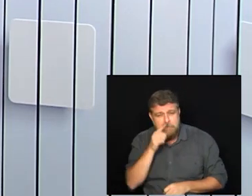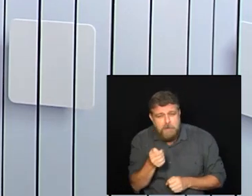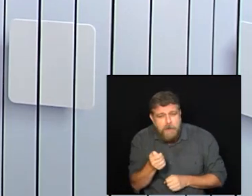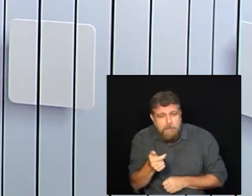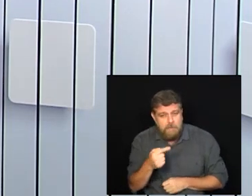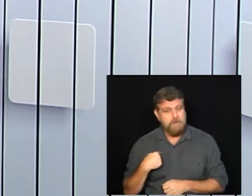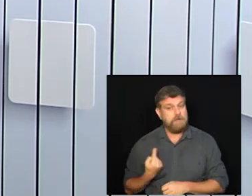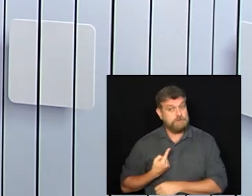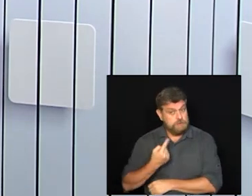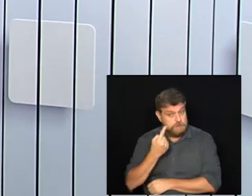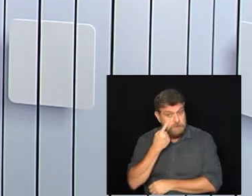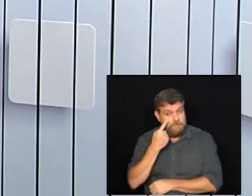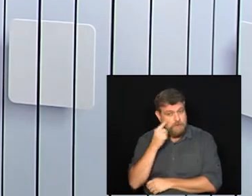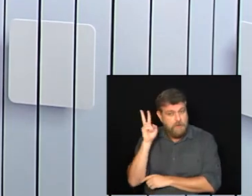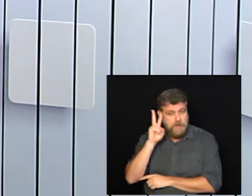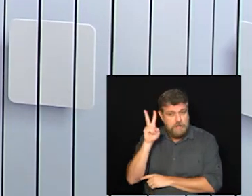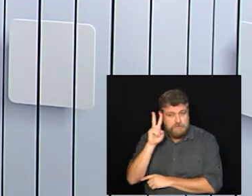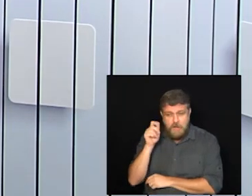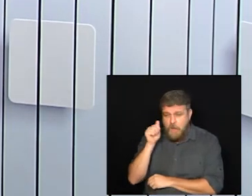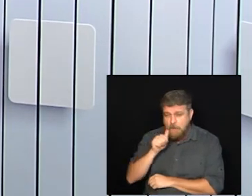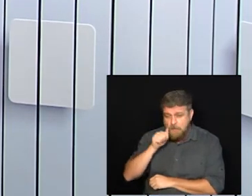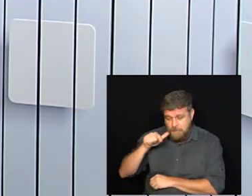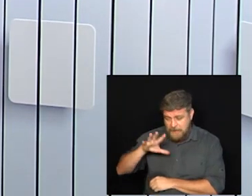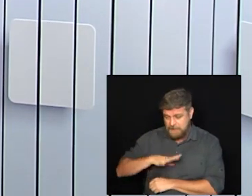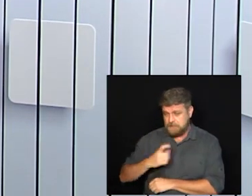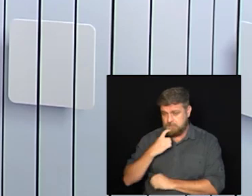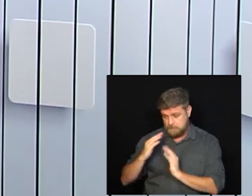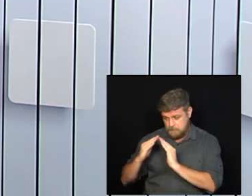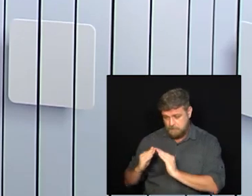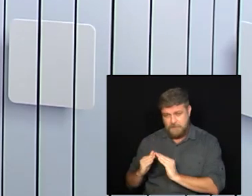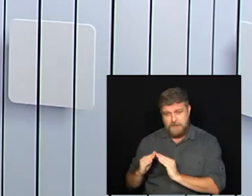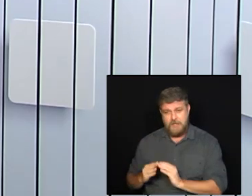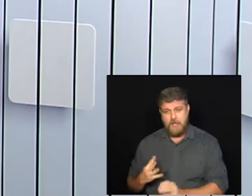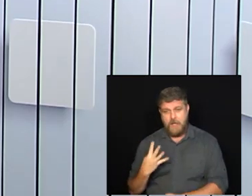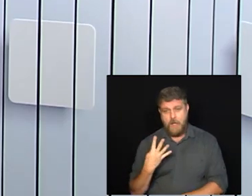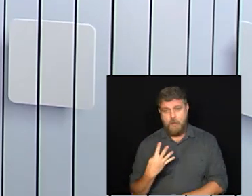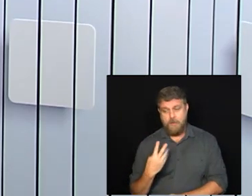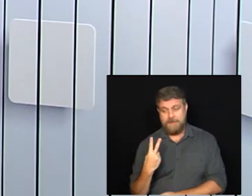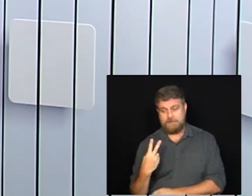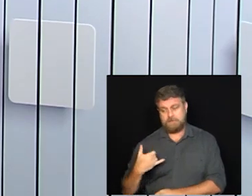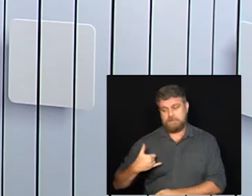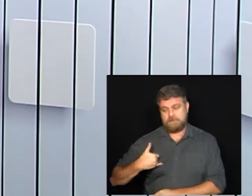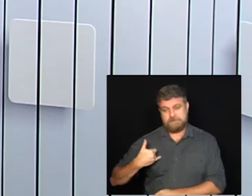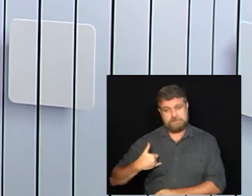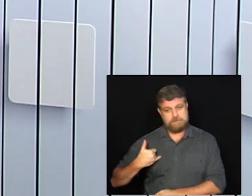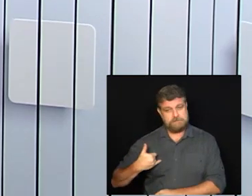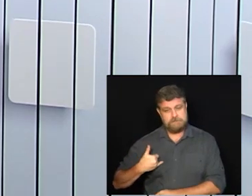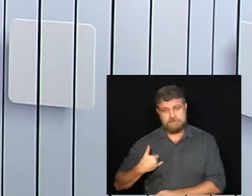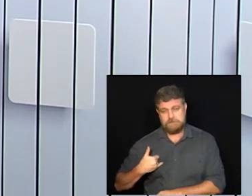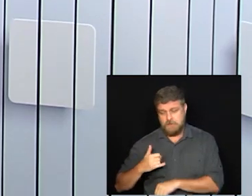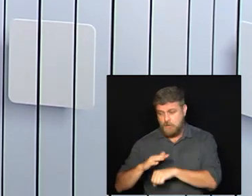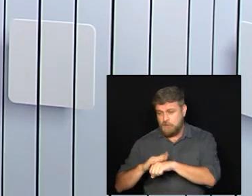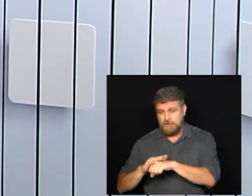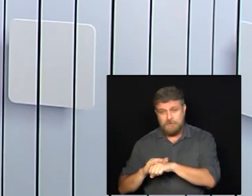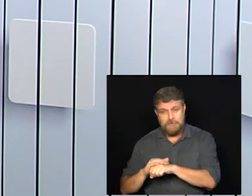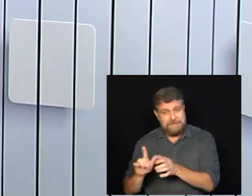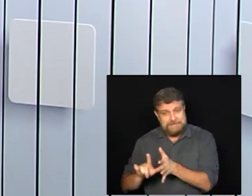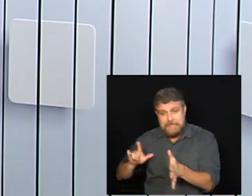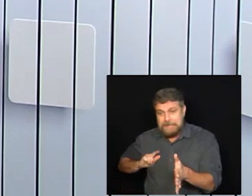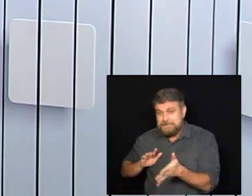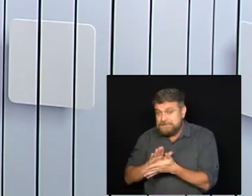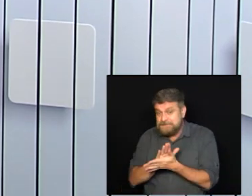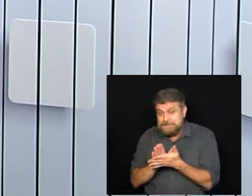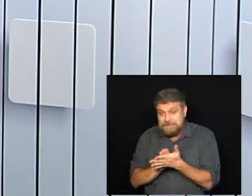nós ouvimos a história de uma mulher aqui de Campinas, de 42 anos, que não tinha comorbidades